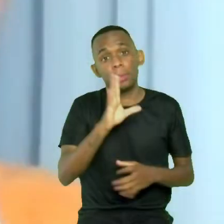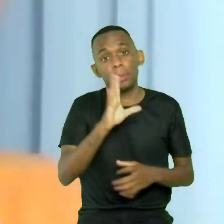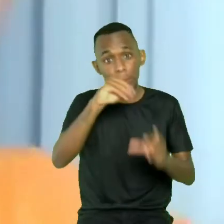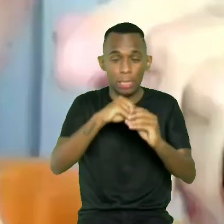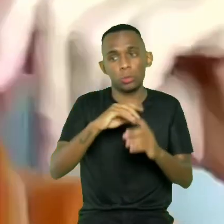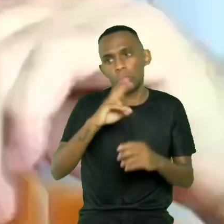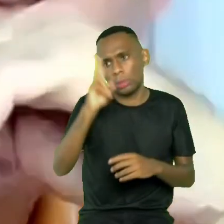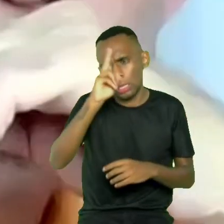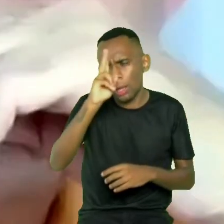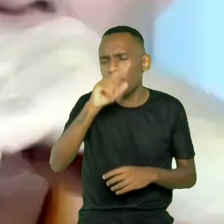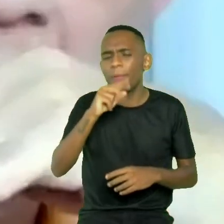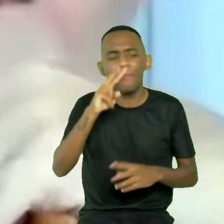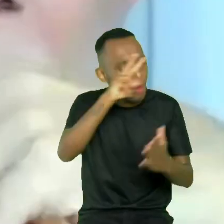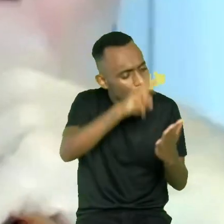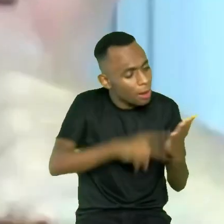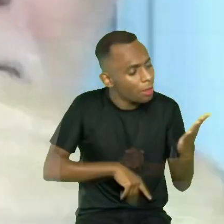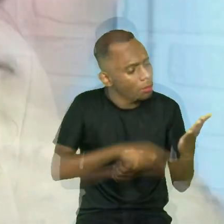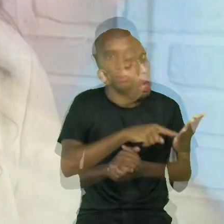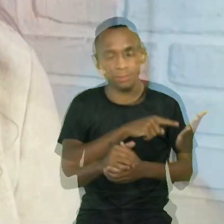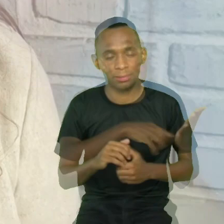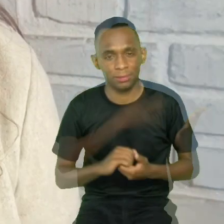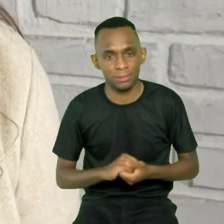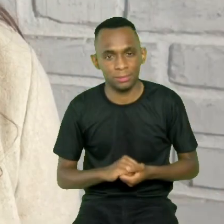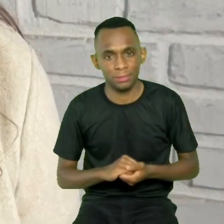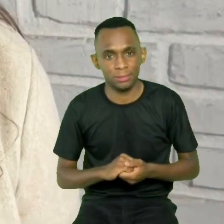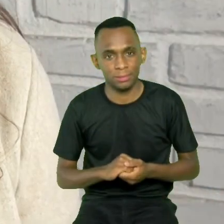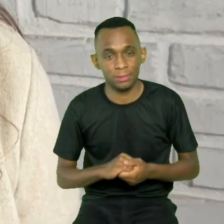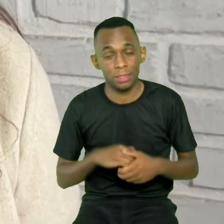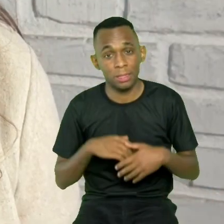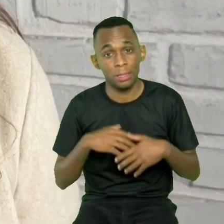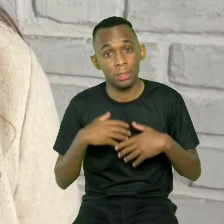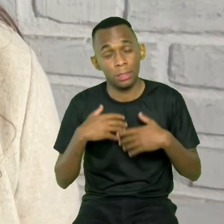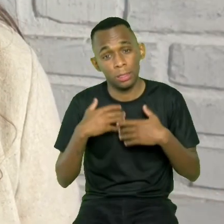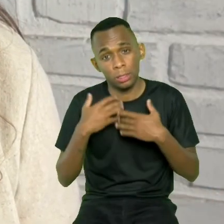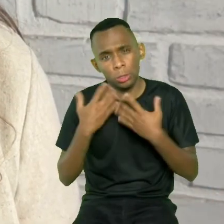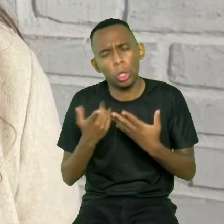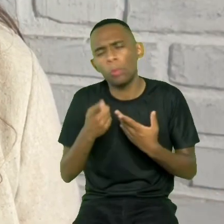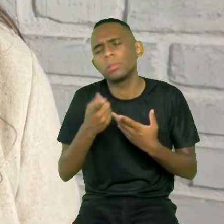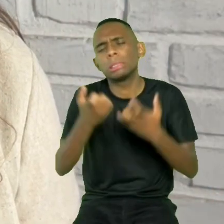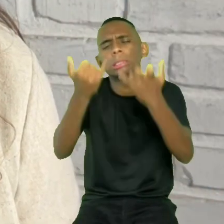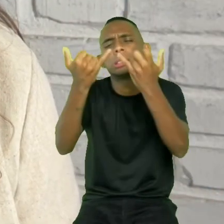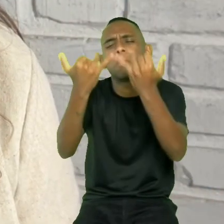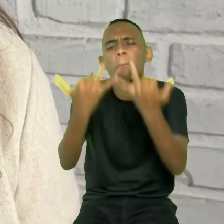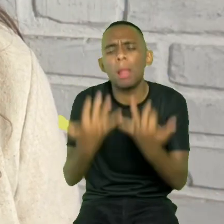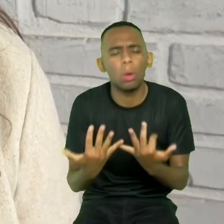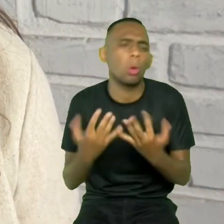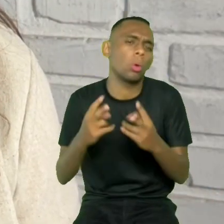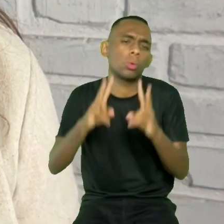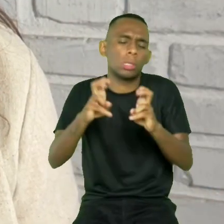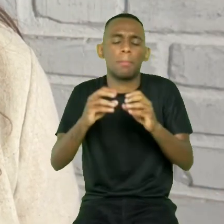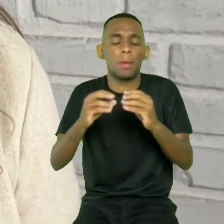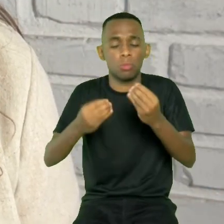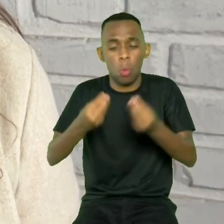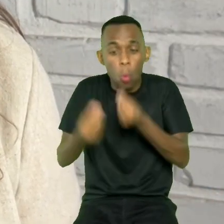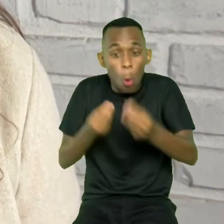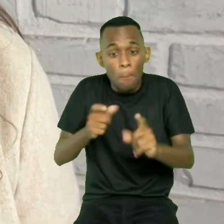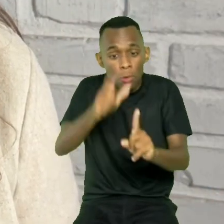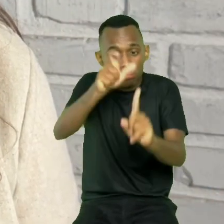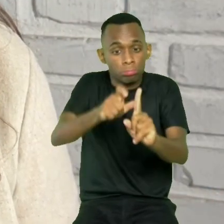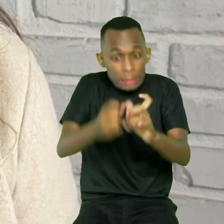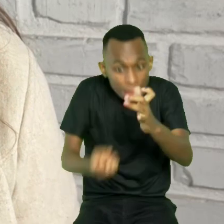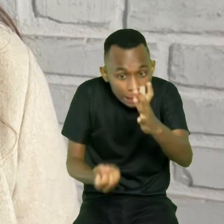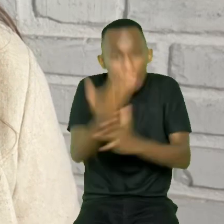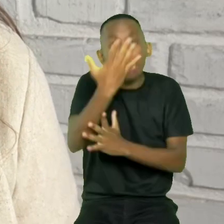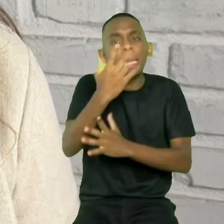ler e falar, eu conheci alguém que é meio assim. Então, Aragão, você contou um pouco aí sobre a construção dos personagens, né? Tanto